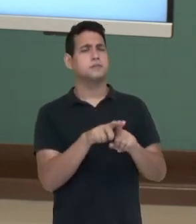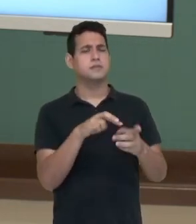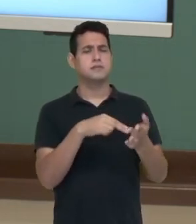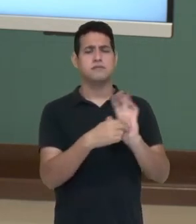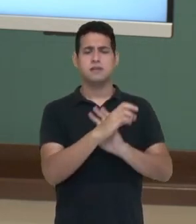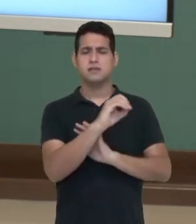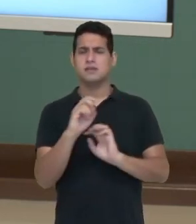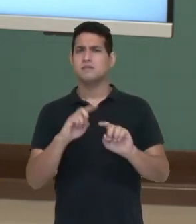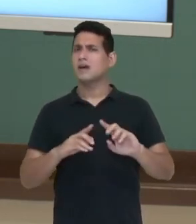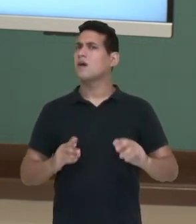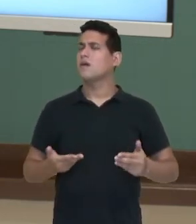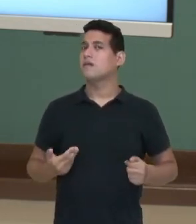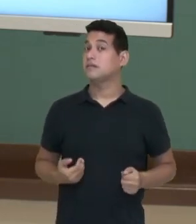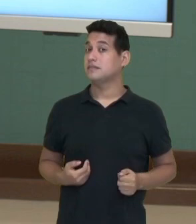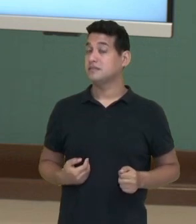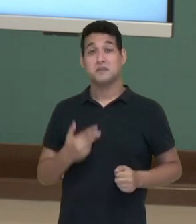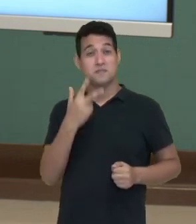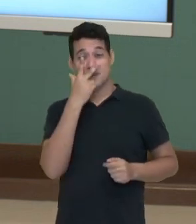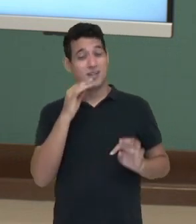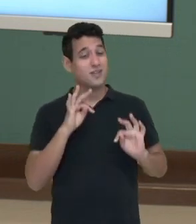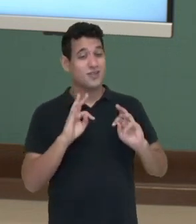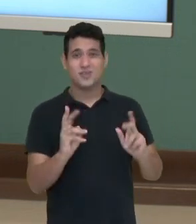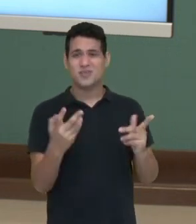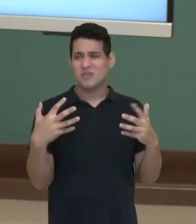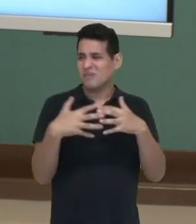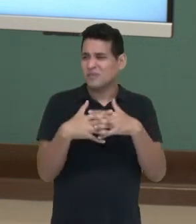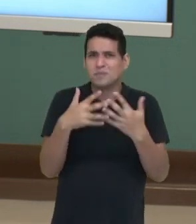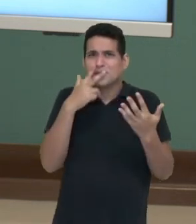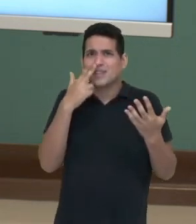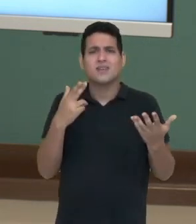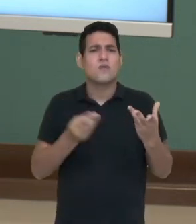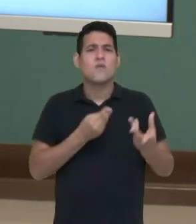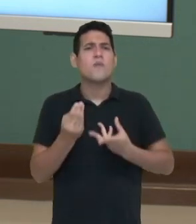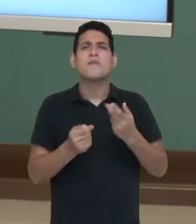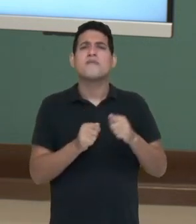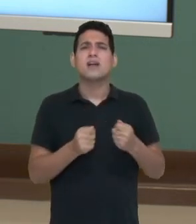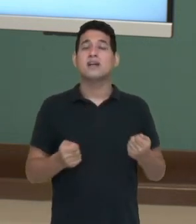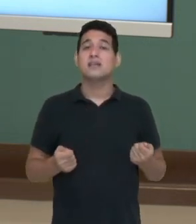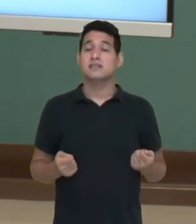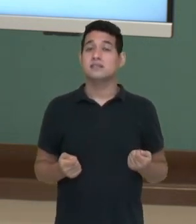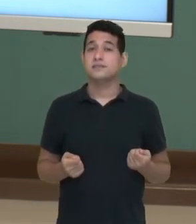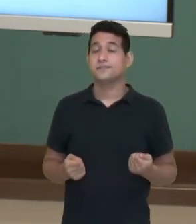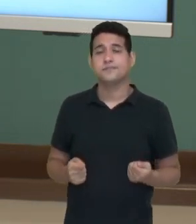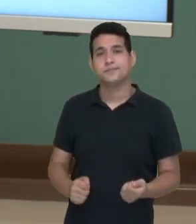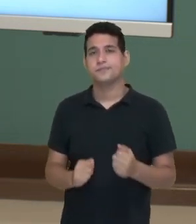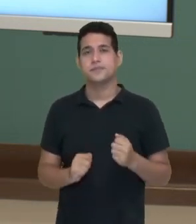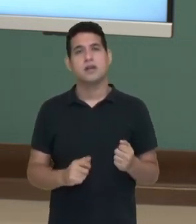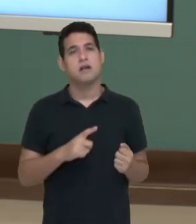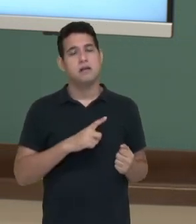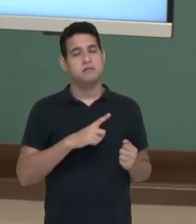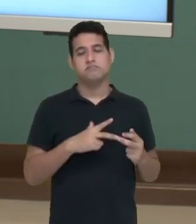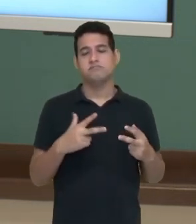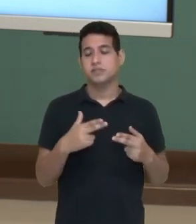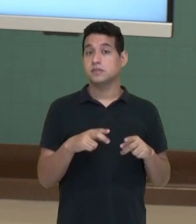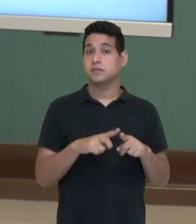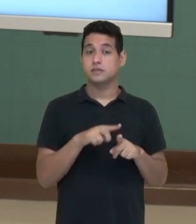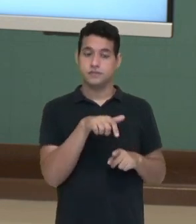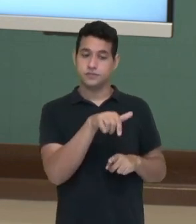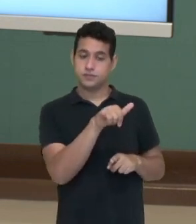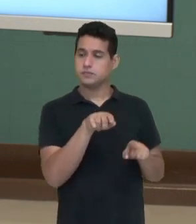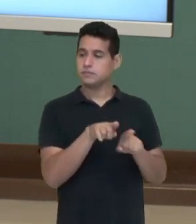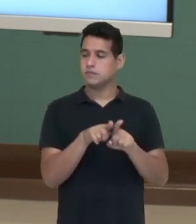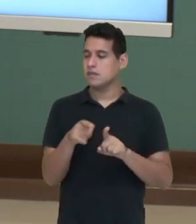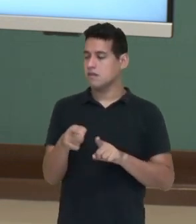0. E agora? Né? Parece que é tudo o mesmo ponto, muito confuso. Aí, como é que eu faço? Bom, eu posso não ter onde corta no eixo Y e